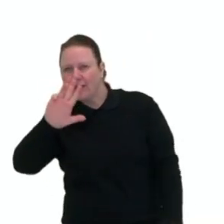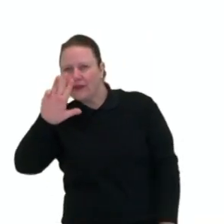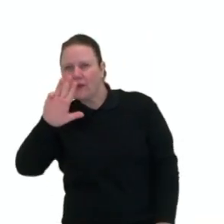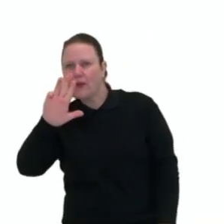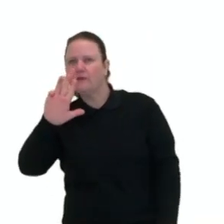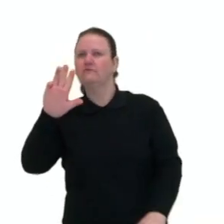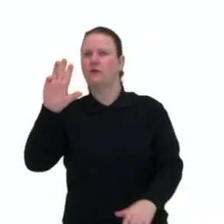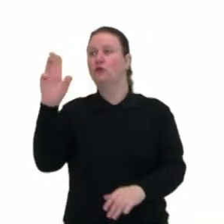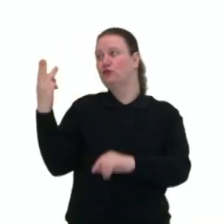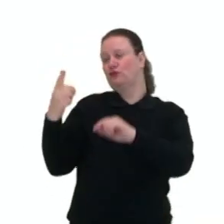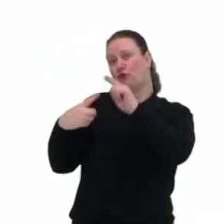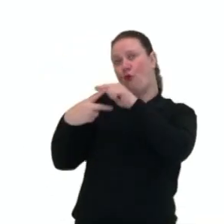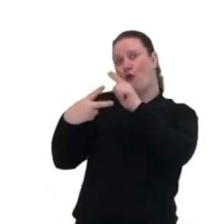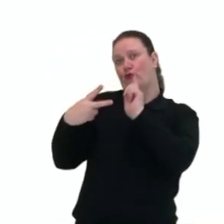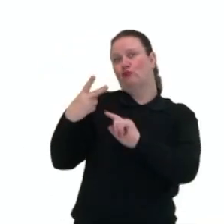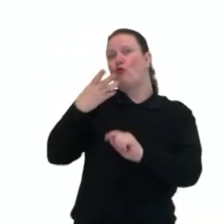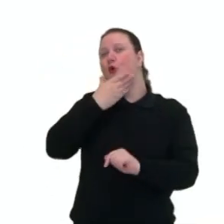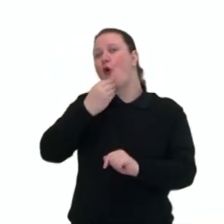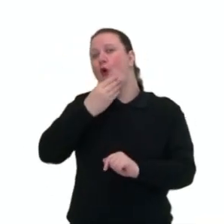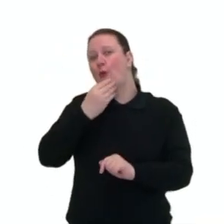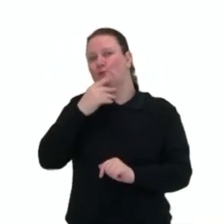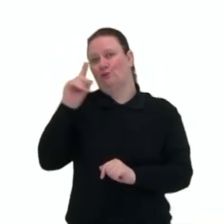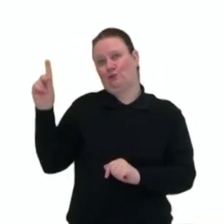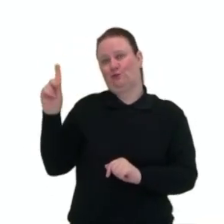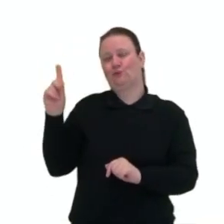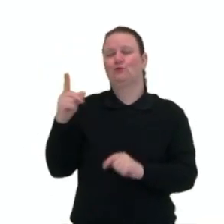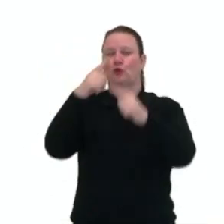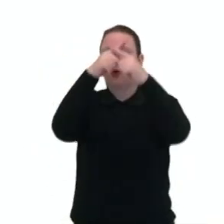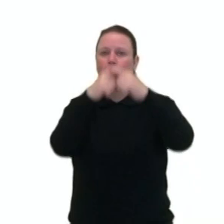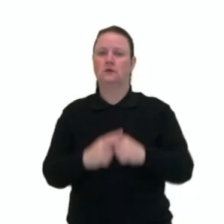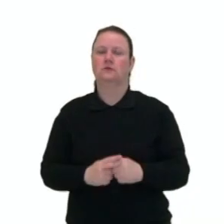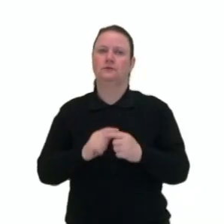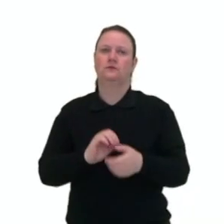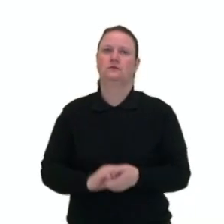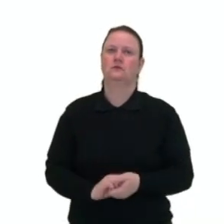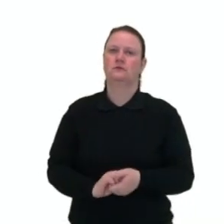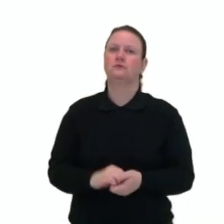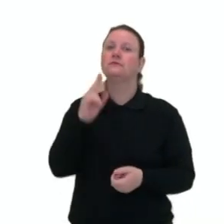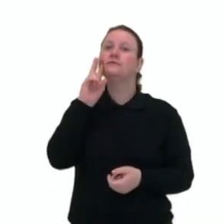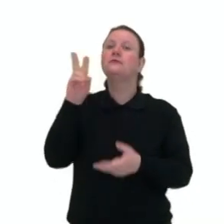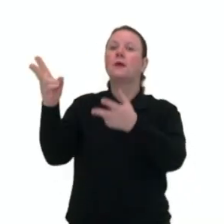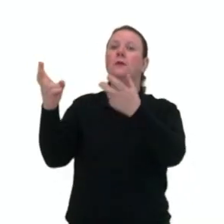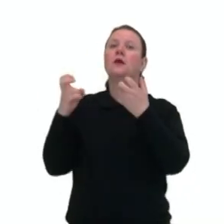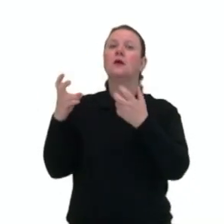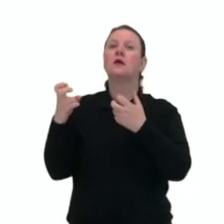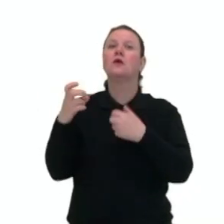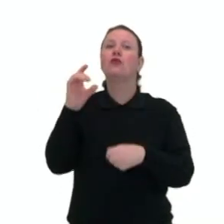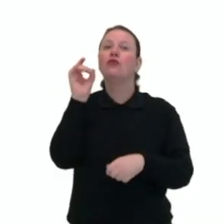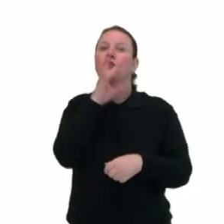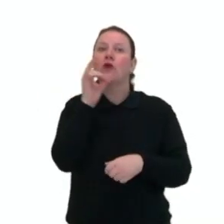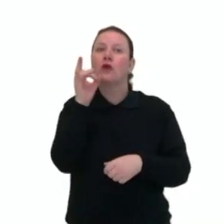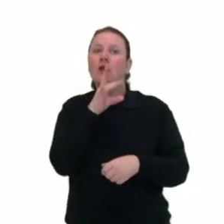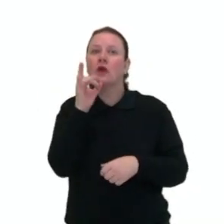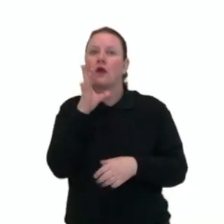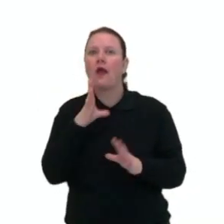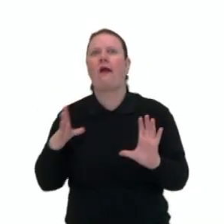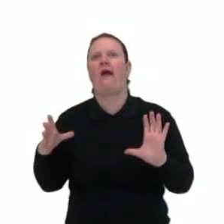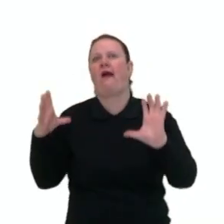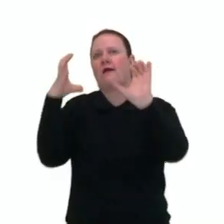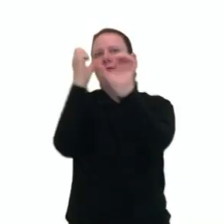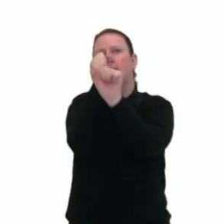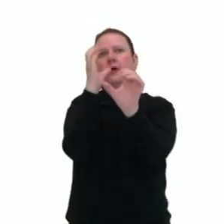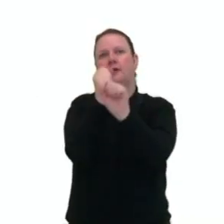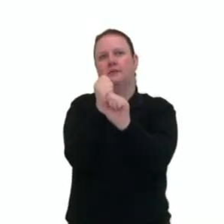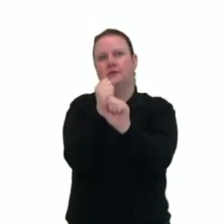parte, qual candidato venceu em cada estado do Brasil. Repare que o Fernando Collor de Mello, em verde, venceu na grande maioria dos